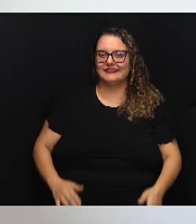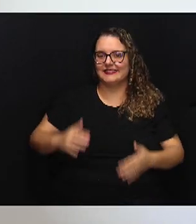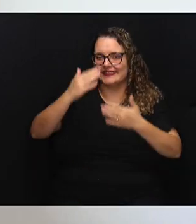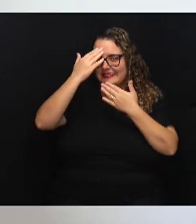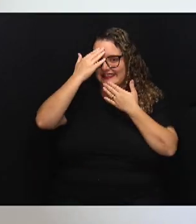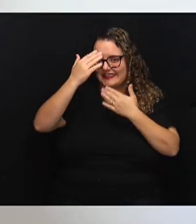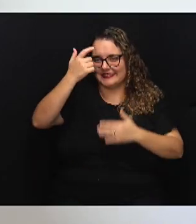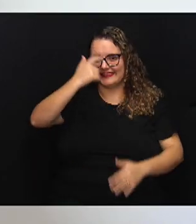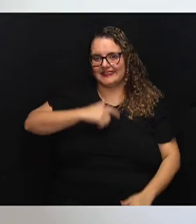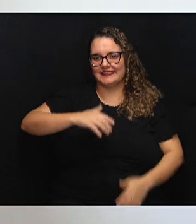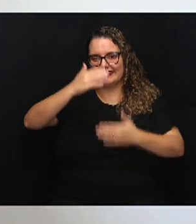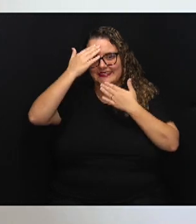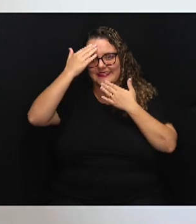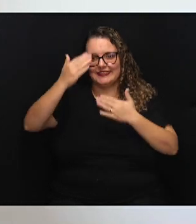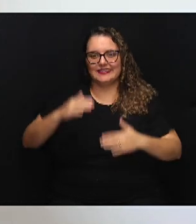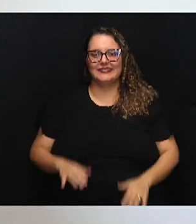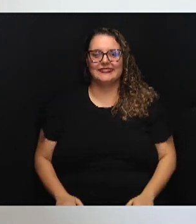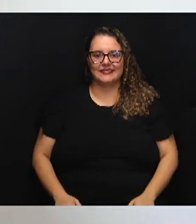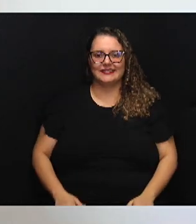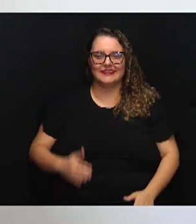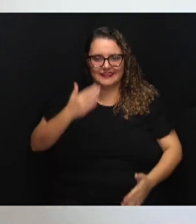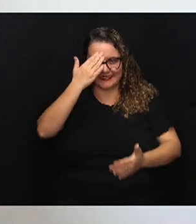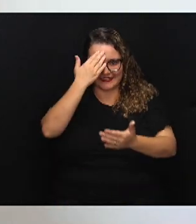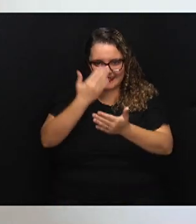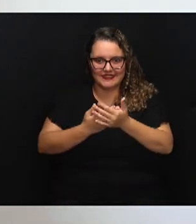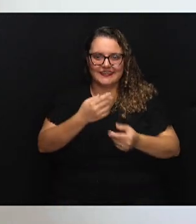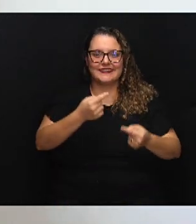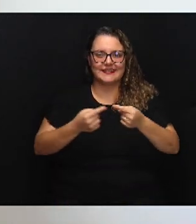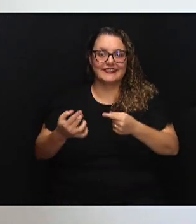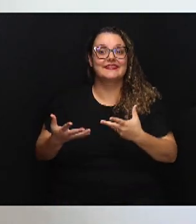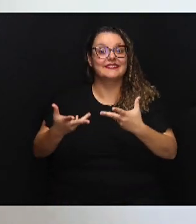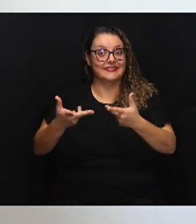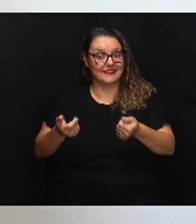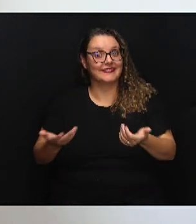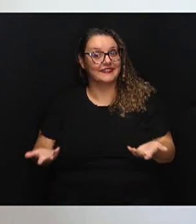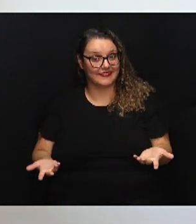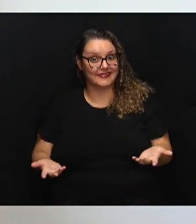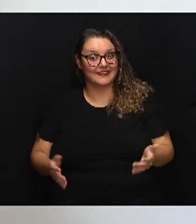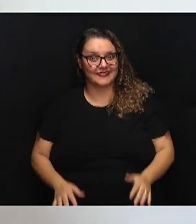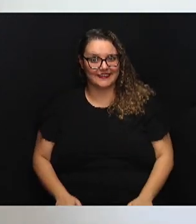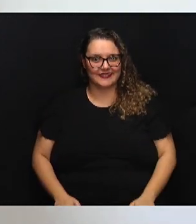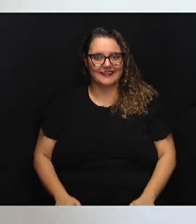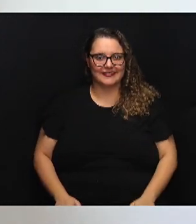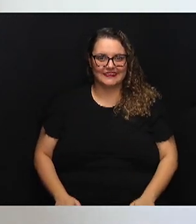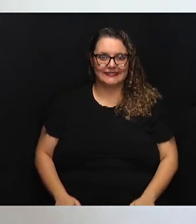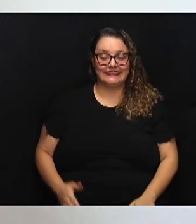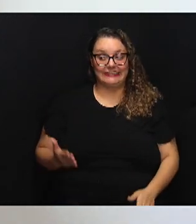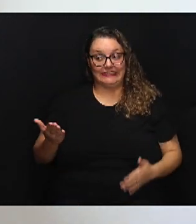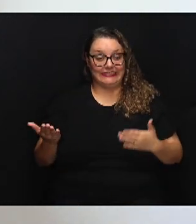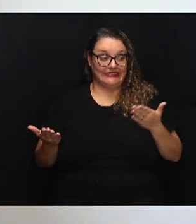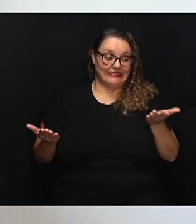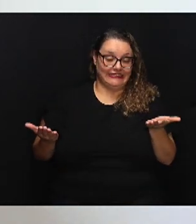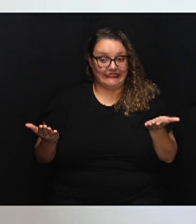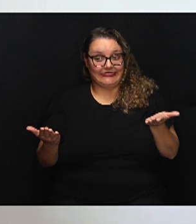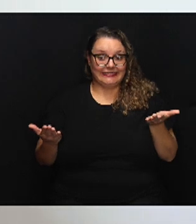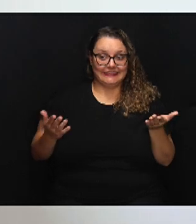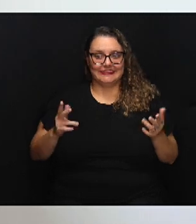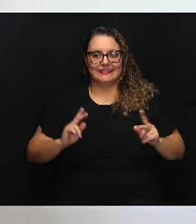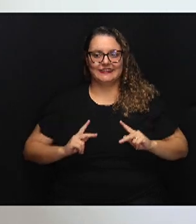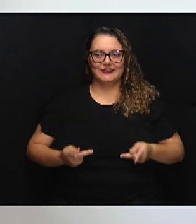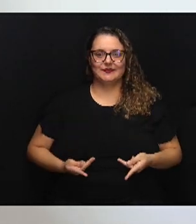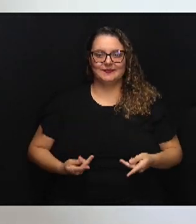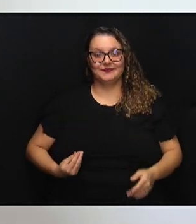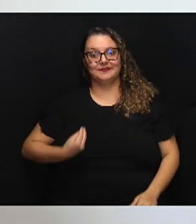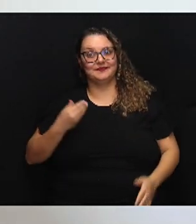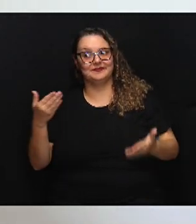Obrigada, que agradeço o convite. Acredito que vai ser um debate muito rico, né, sobre essas dualidades aí do ser humano, que é viver